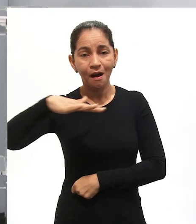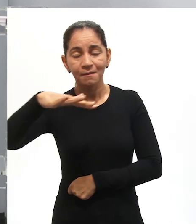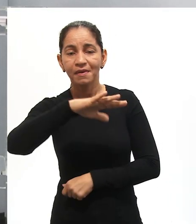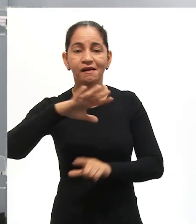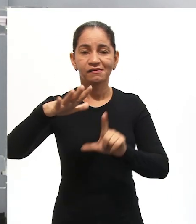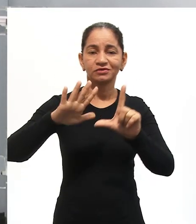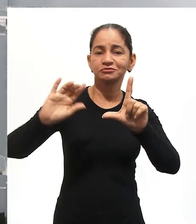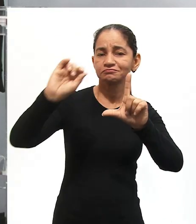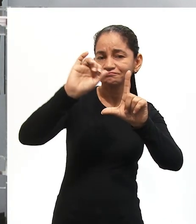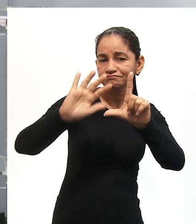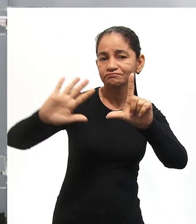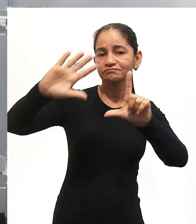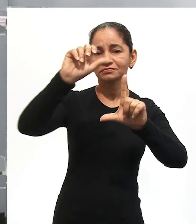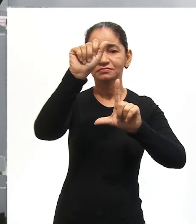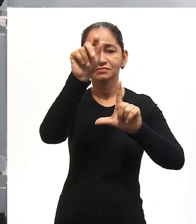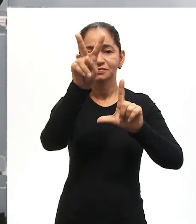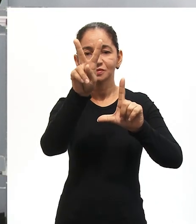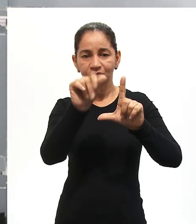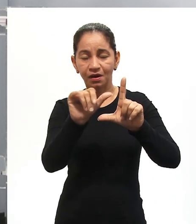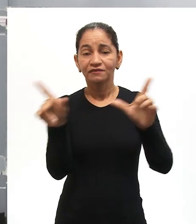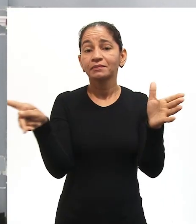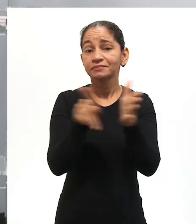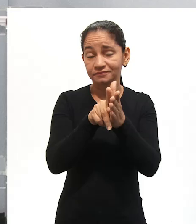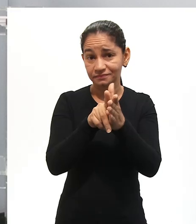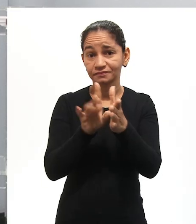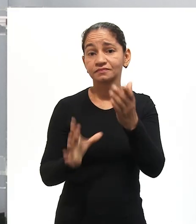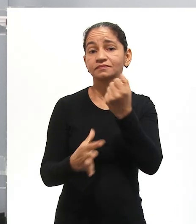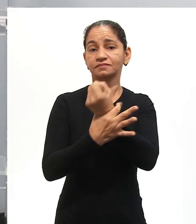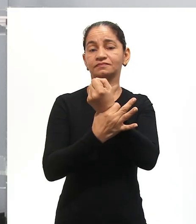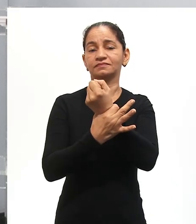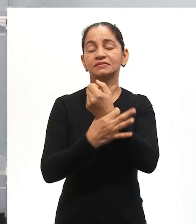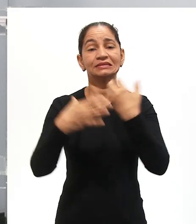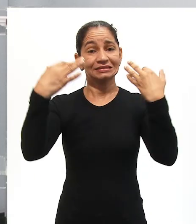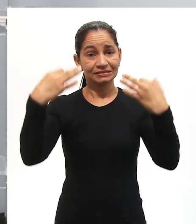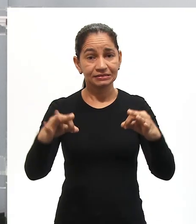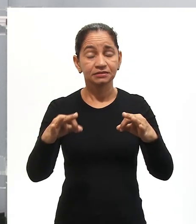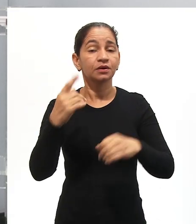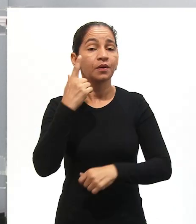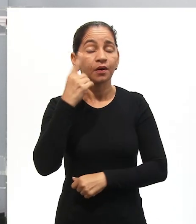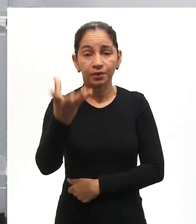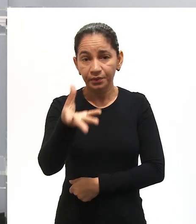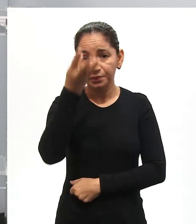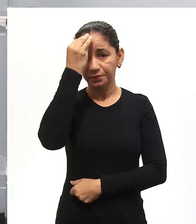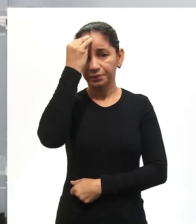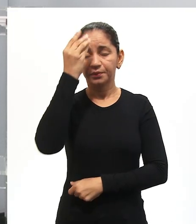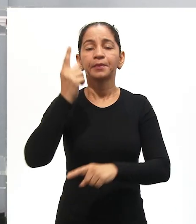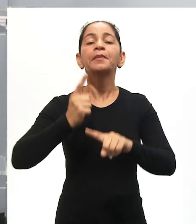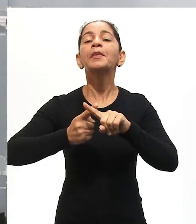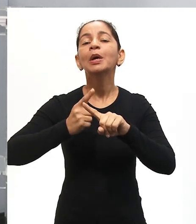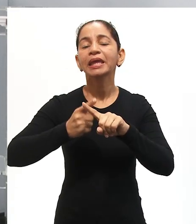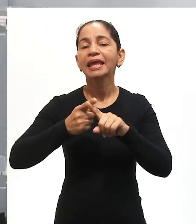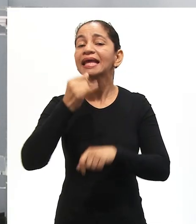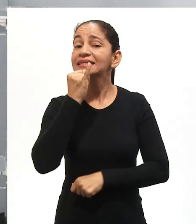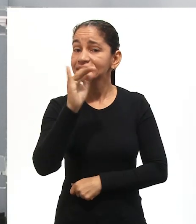ambiente, o AVA, ambiente, já lembro disso aqui, tá, pessoal? A Cília.